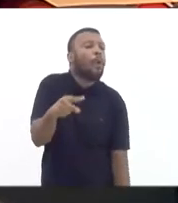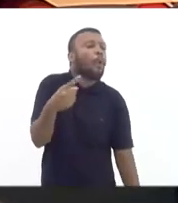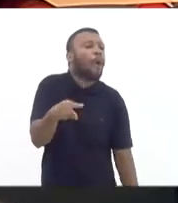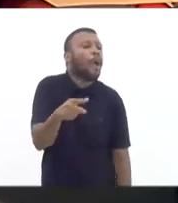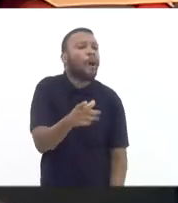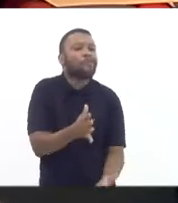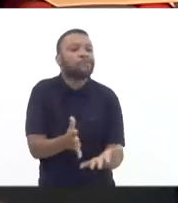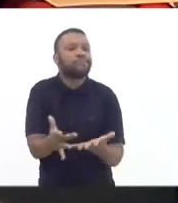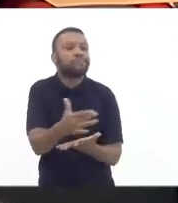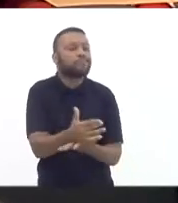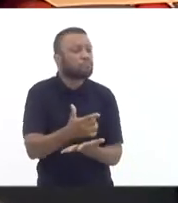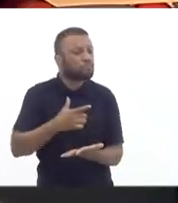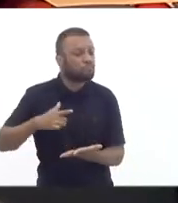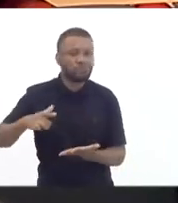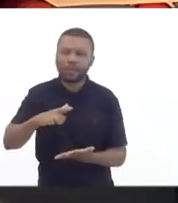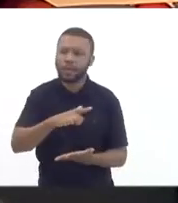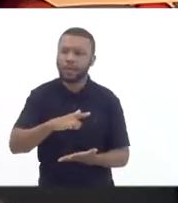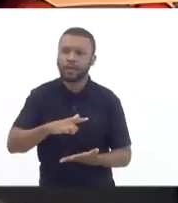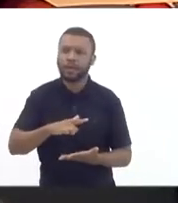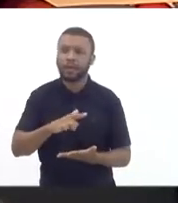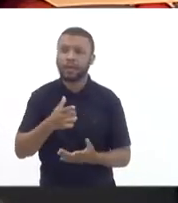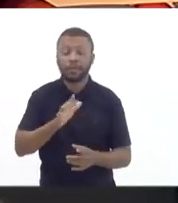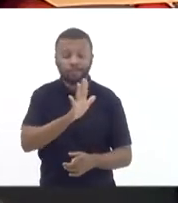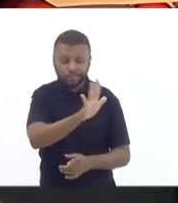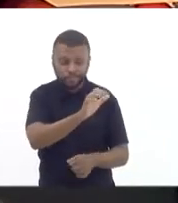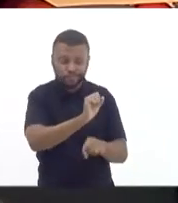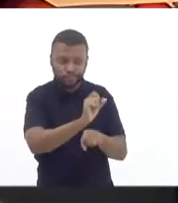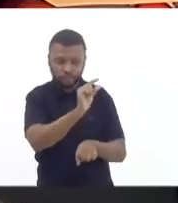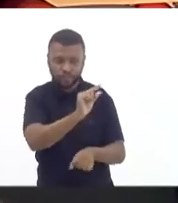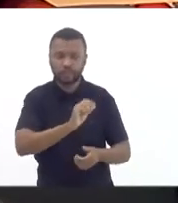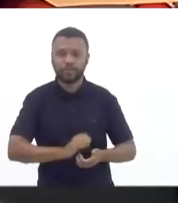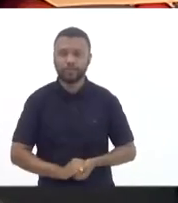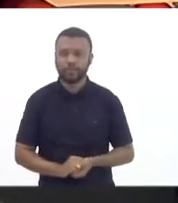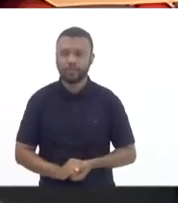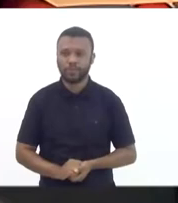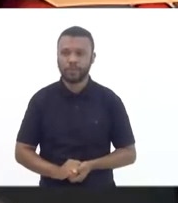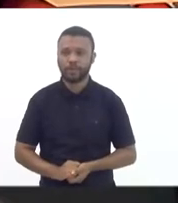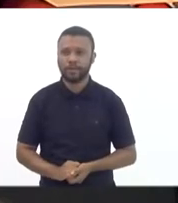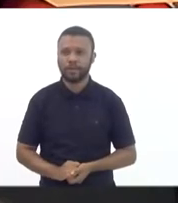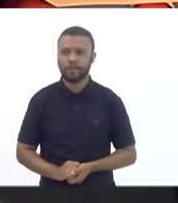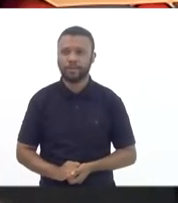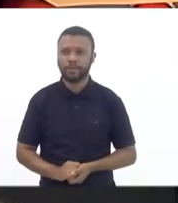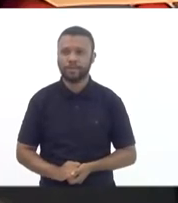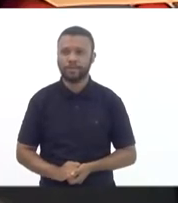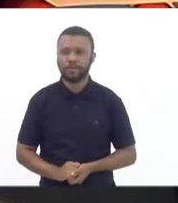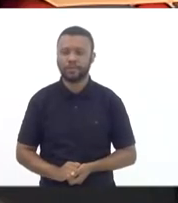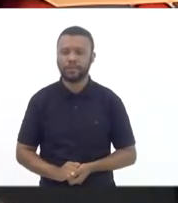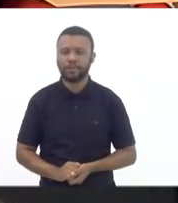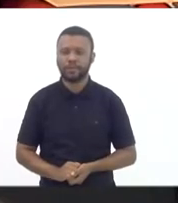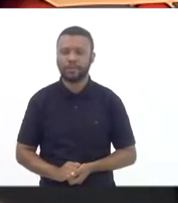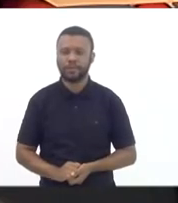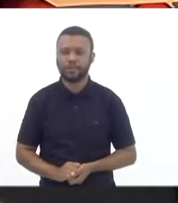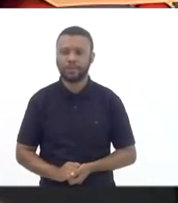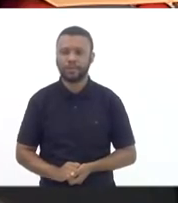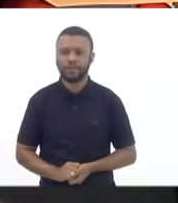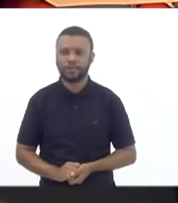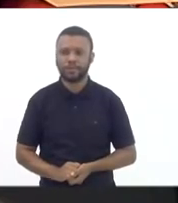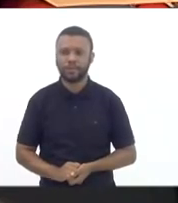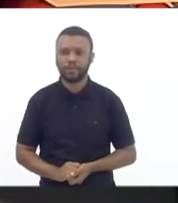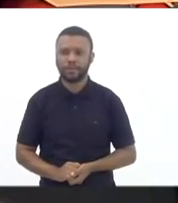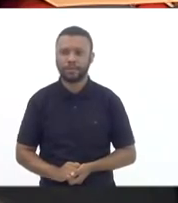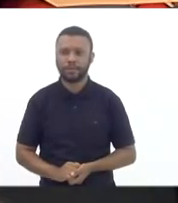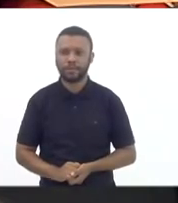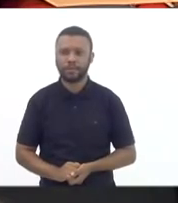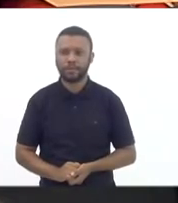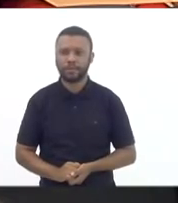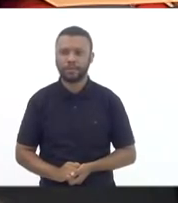ninguém. Então, o protetor, só um momentinho, nem sempre ele é a pessoa que não tem o que fazer em casa e está fazendo aquilo de bico,